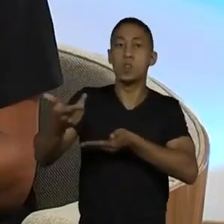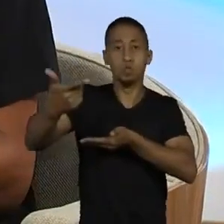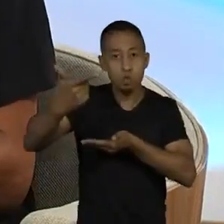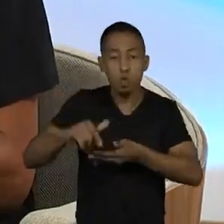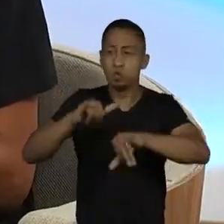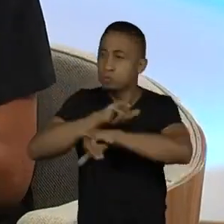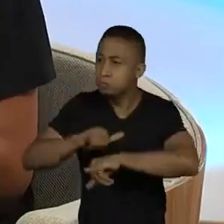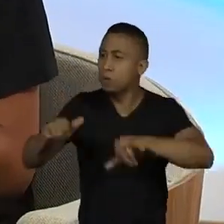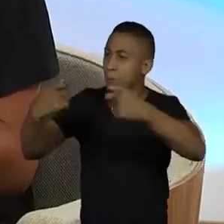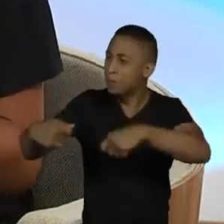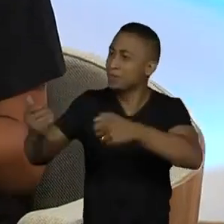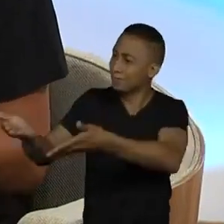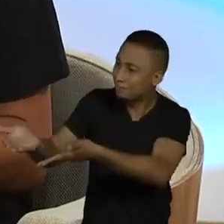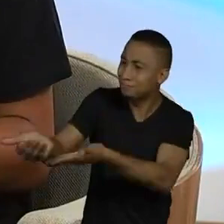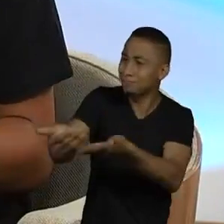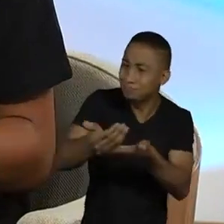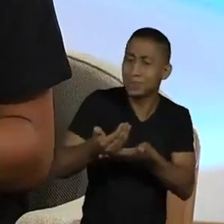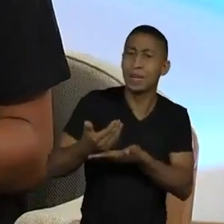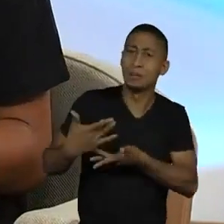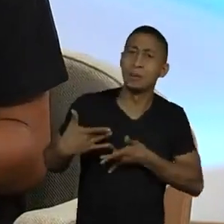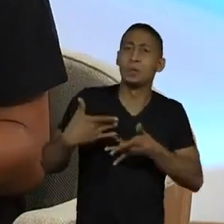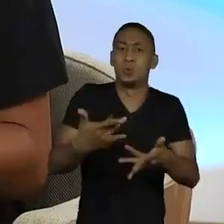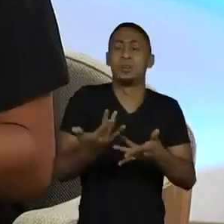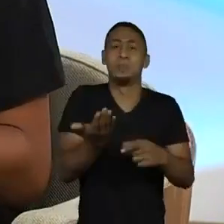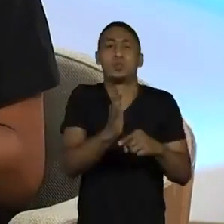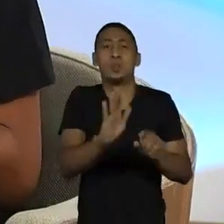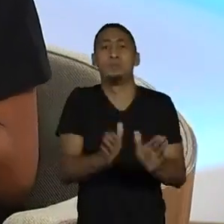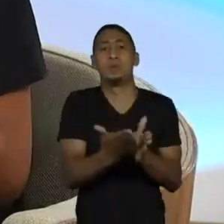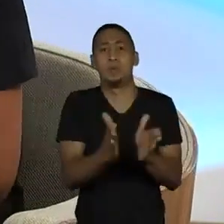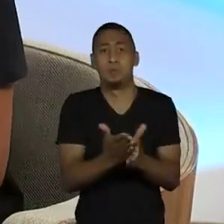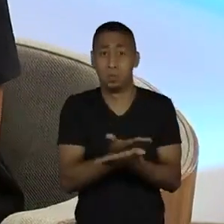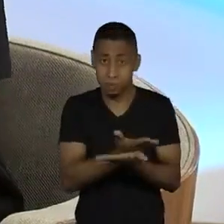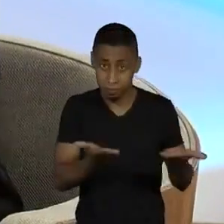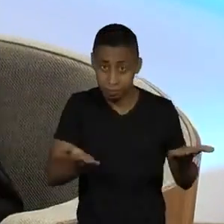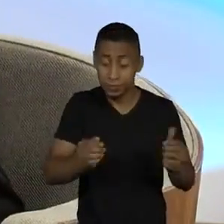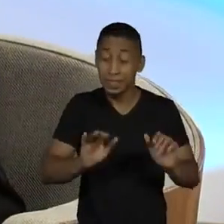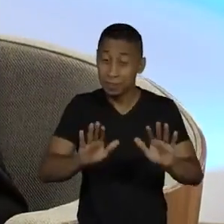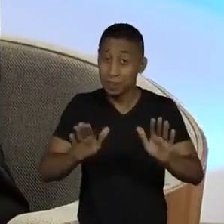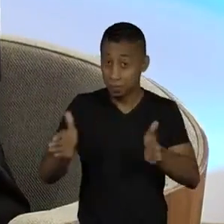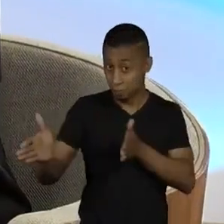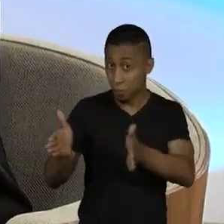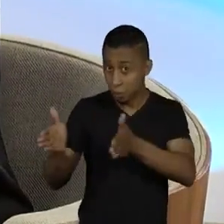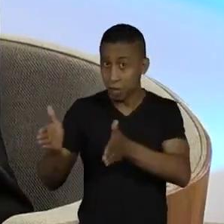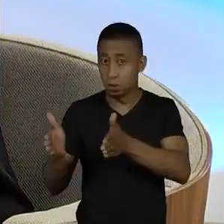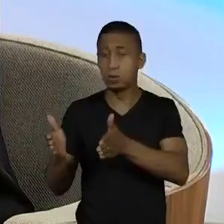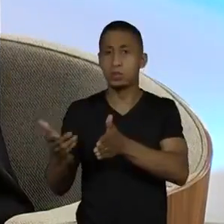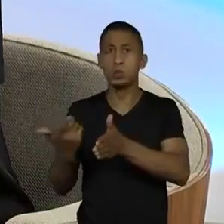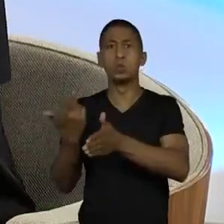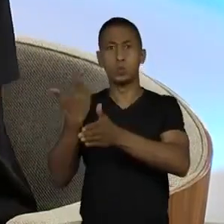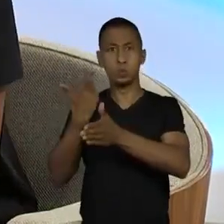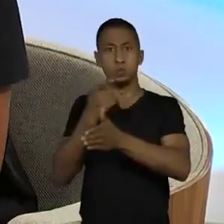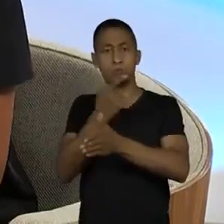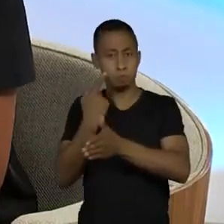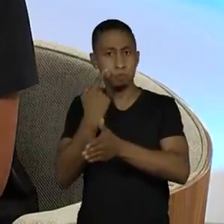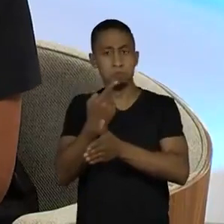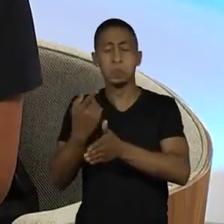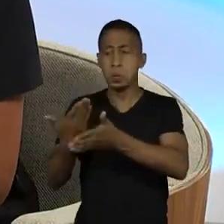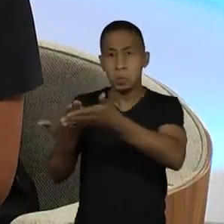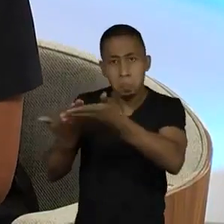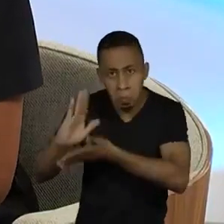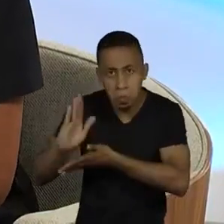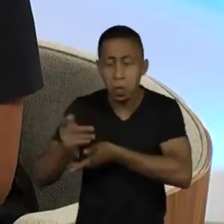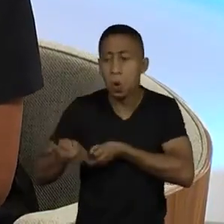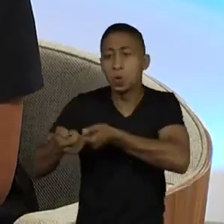novamente com a sociedade e fazer a defesa dos mais pobres nesse momento houve aprovação do auxílio emergencial